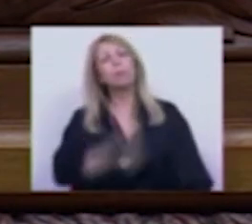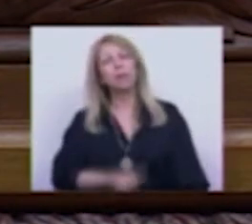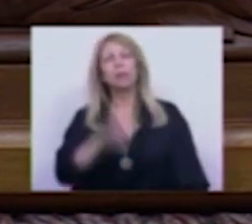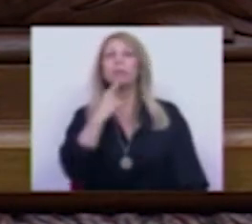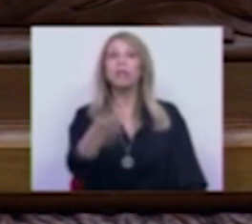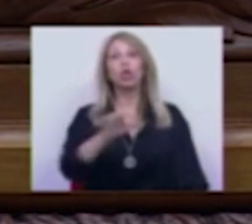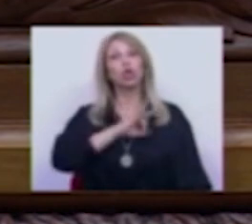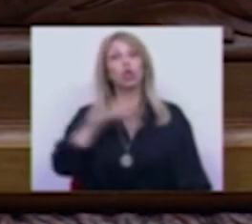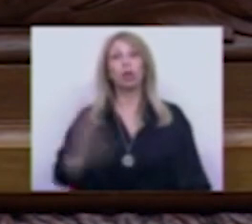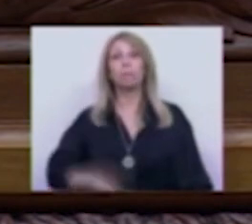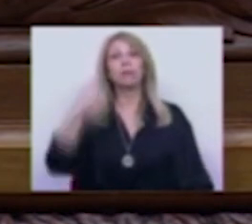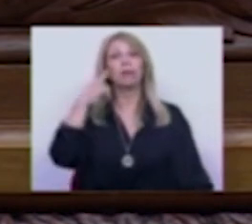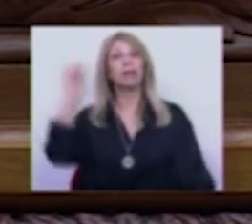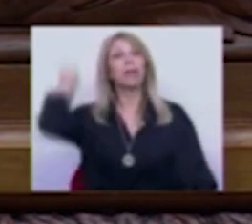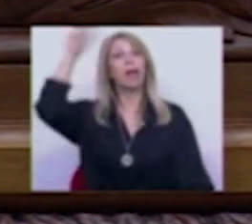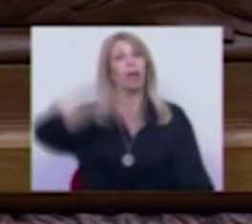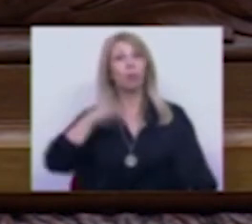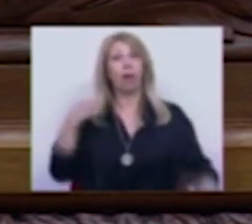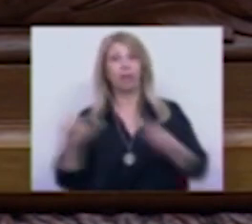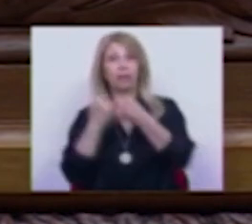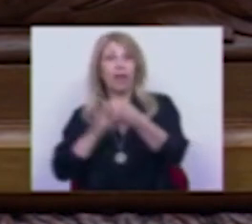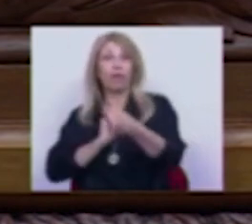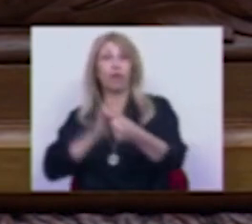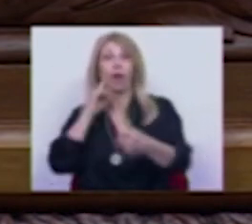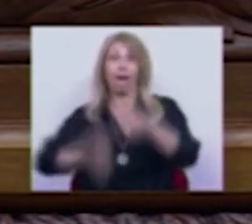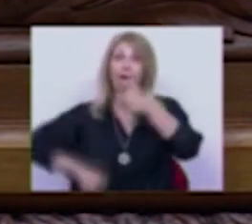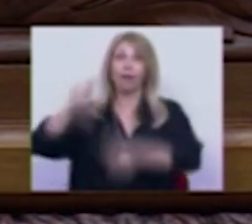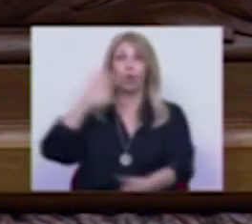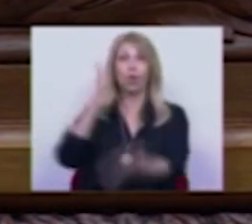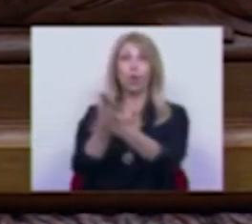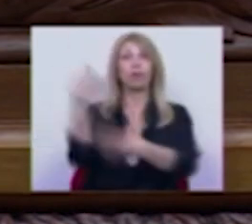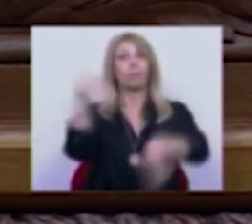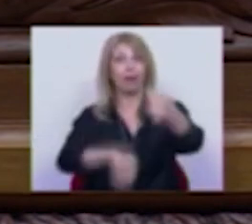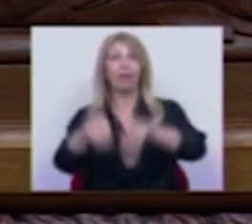meu adversário e vencedor das últimas eleições,